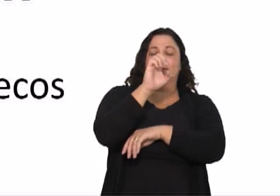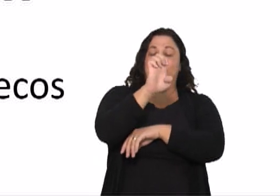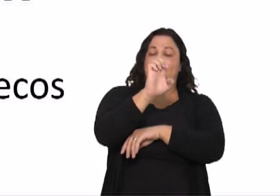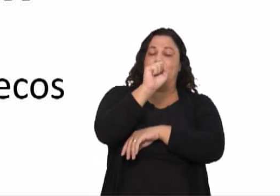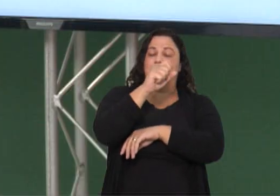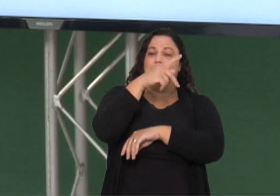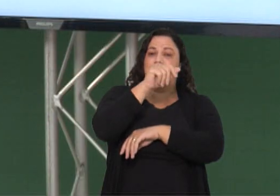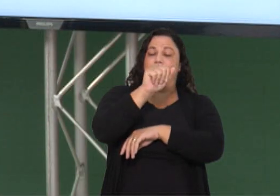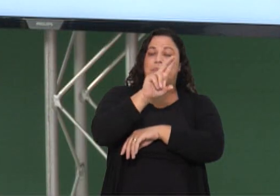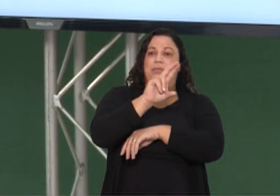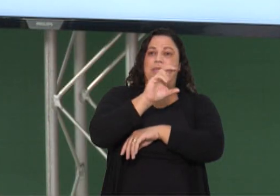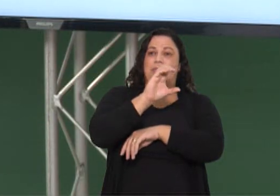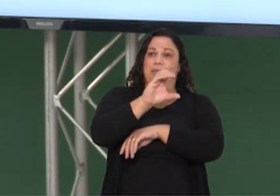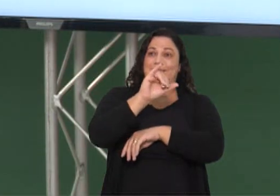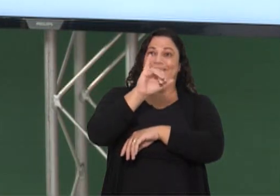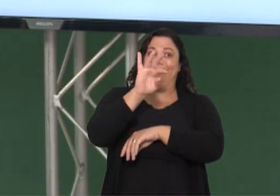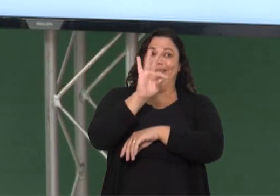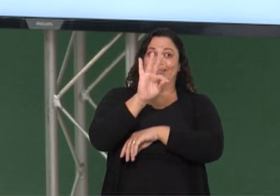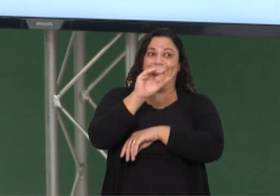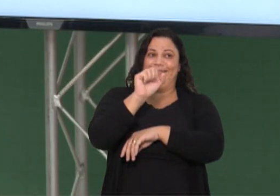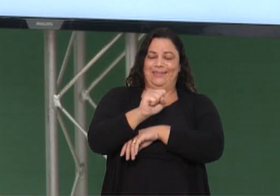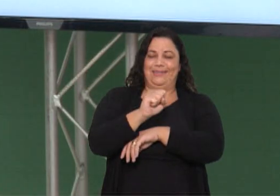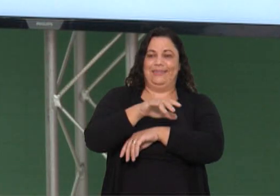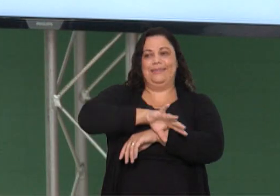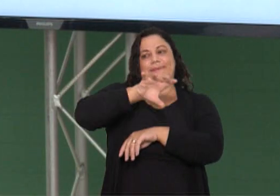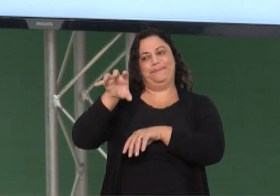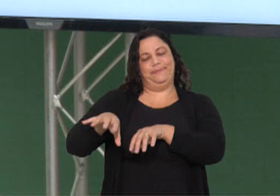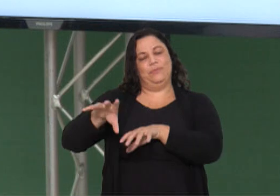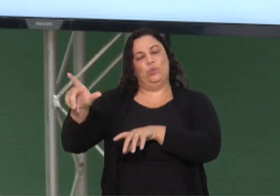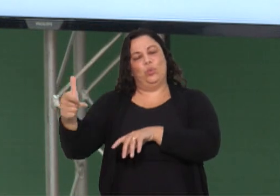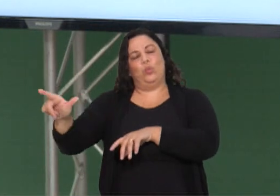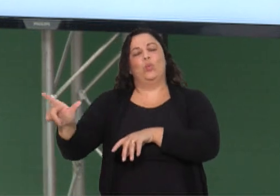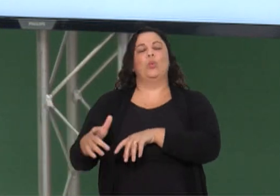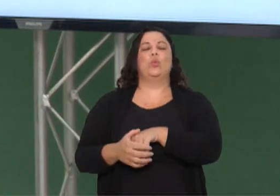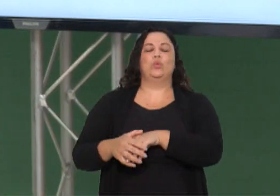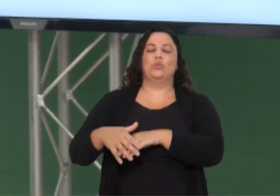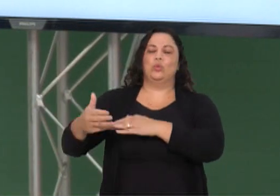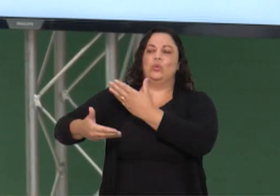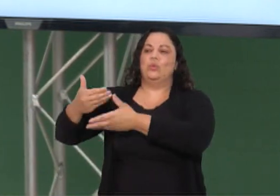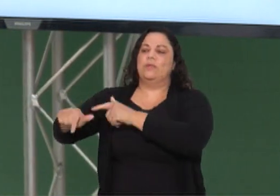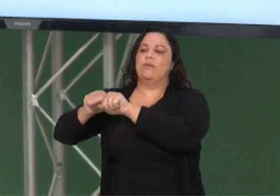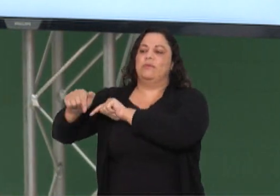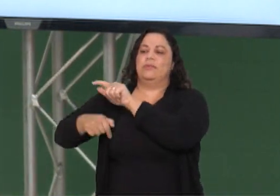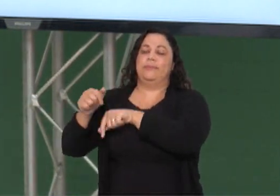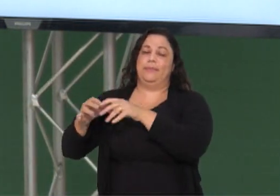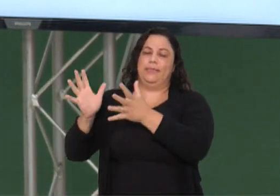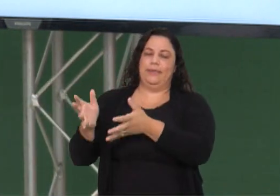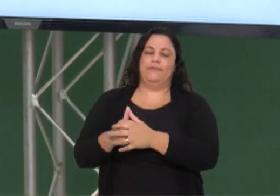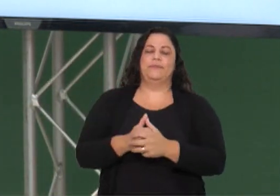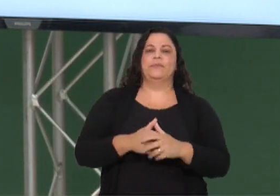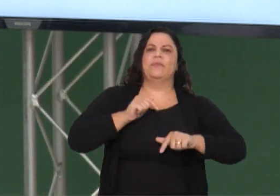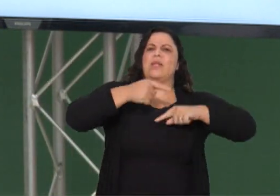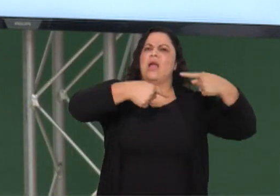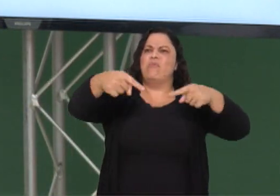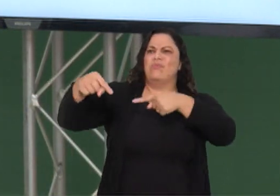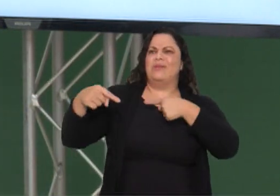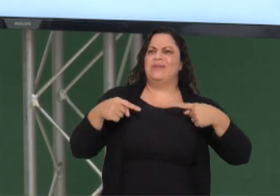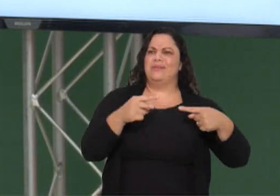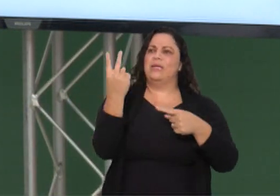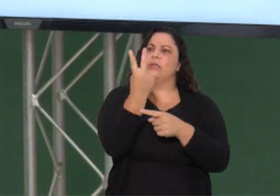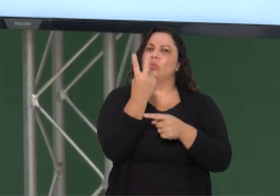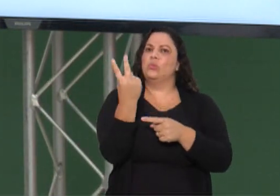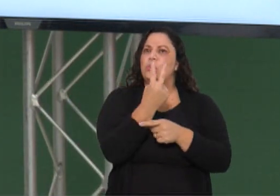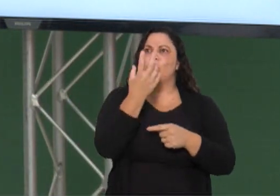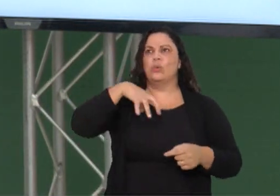os ilotas, que eram os servos que nós comentamos. A política tinha 2 reis, diarquia, por